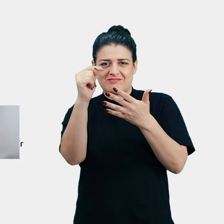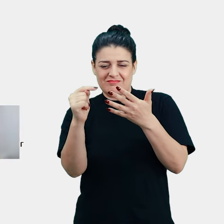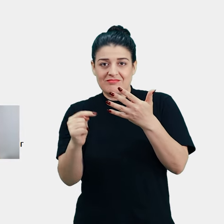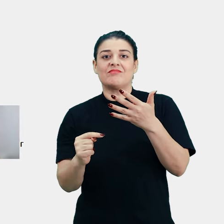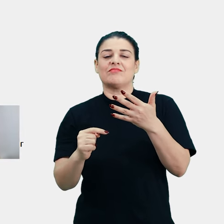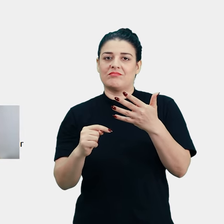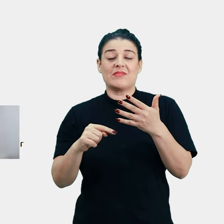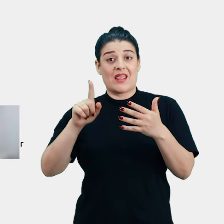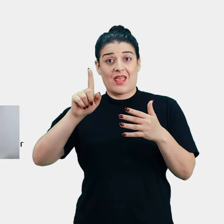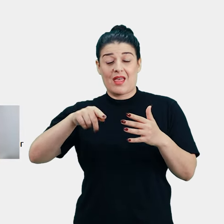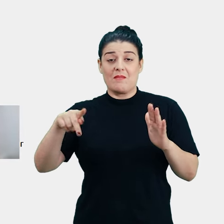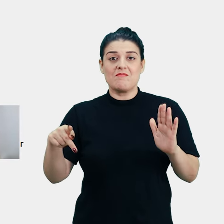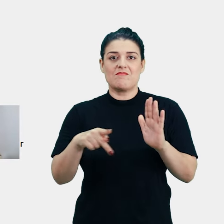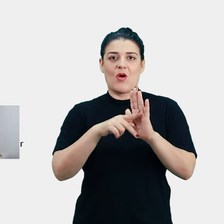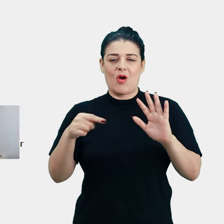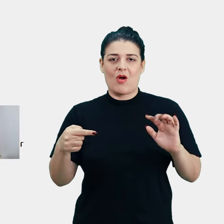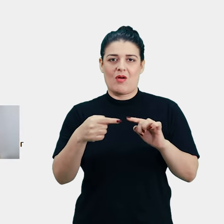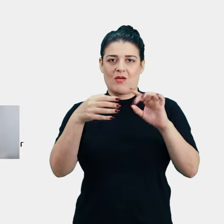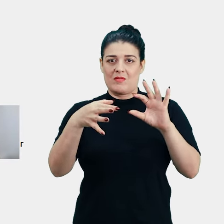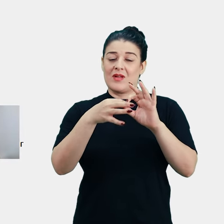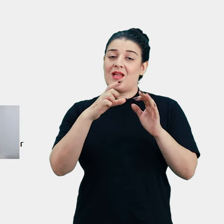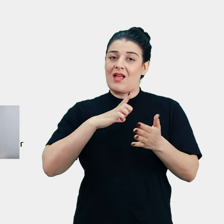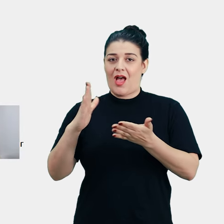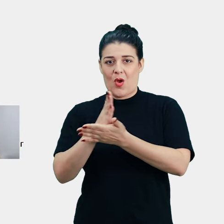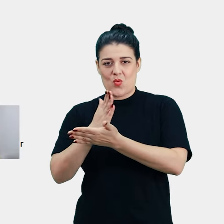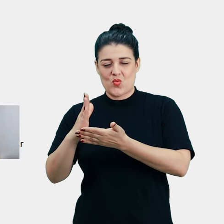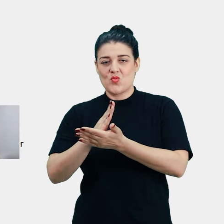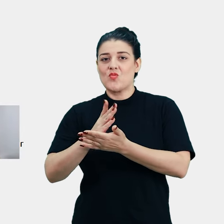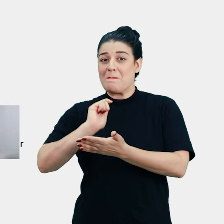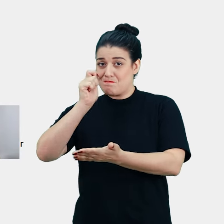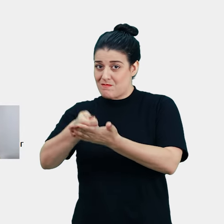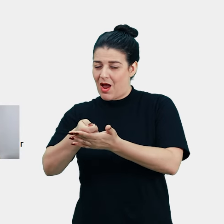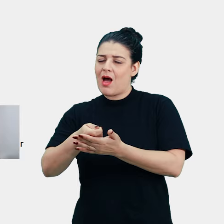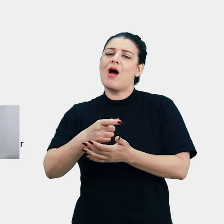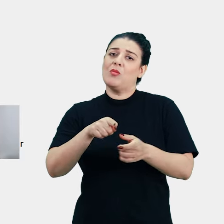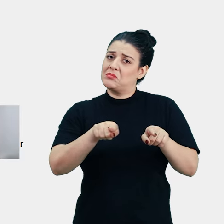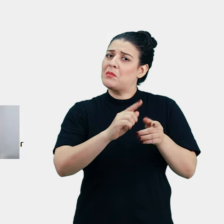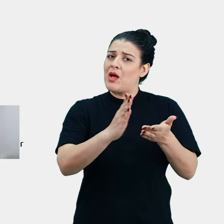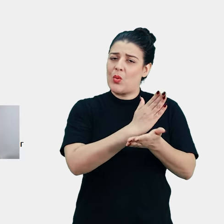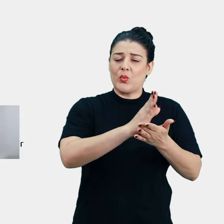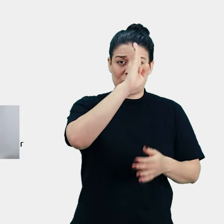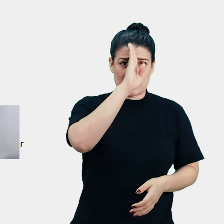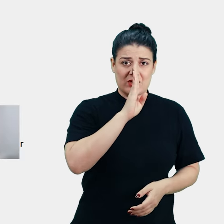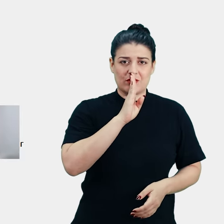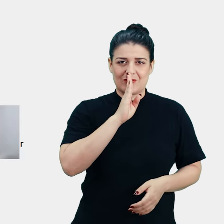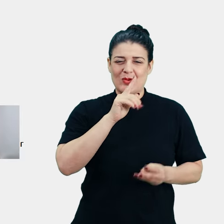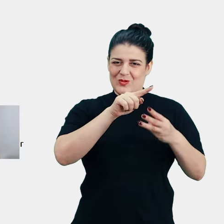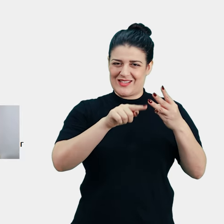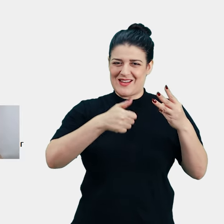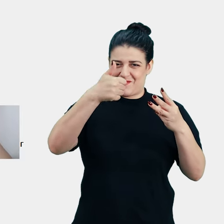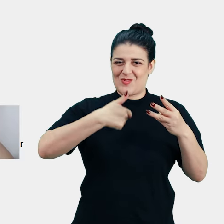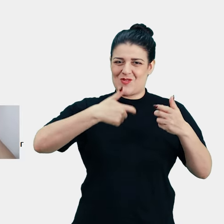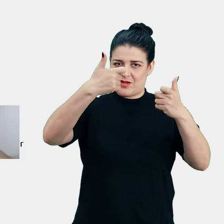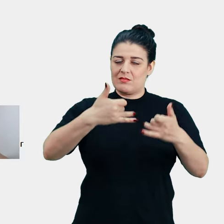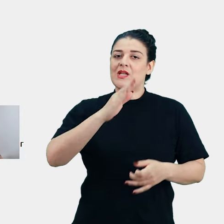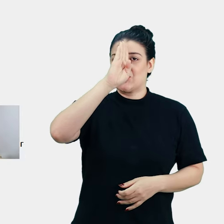são softwares. Tem os que são pagos e os públicos gratuitos, tá? Então, esses três que eu mencionei primeiro aqui,